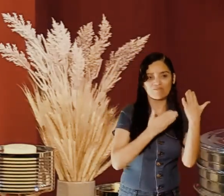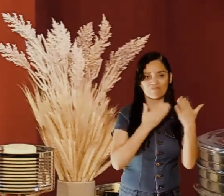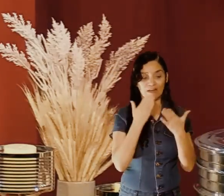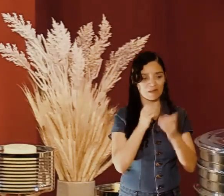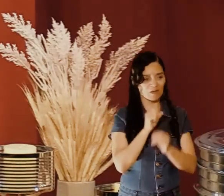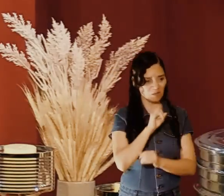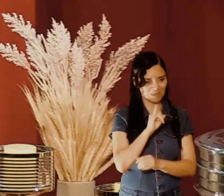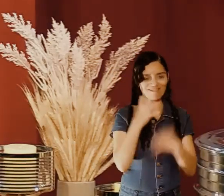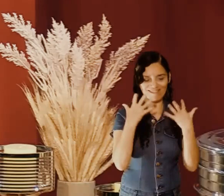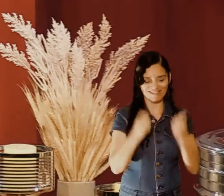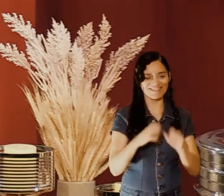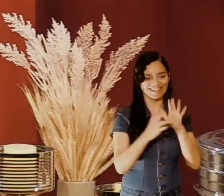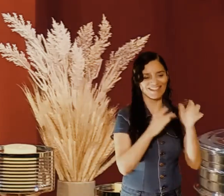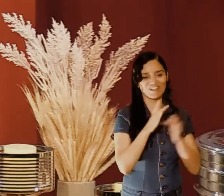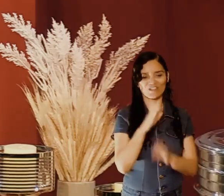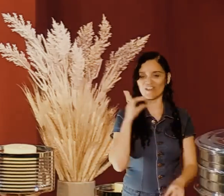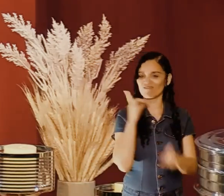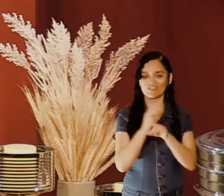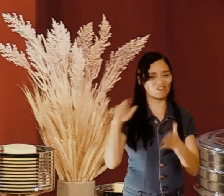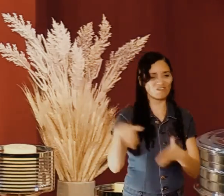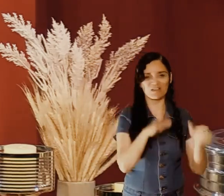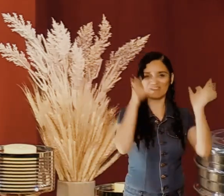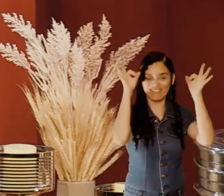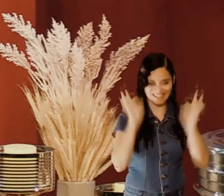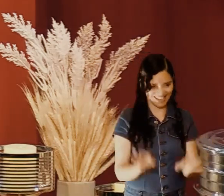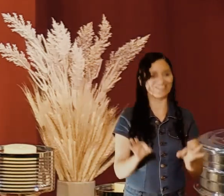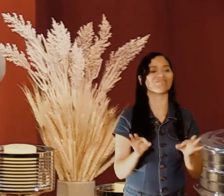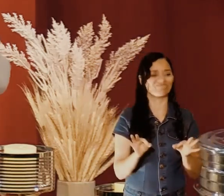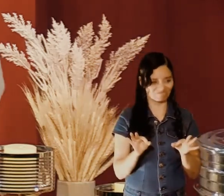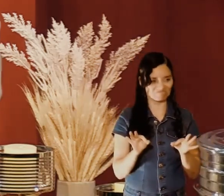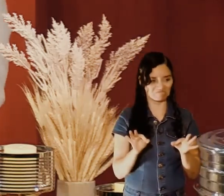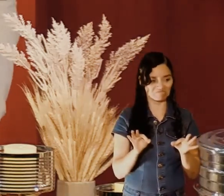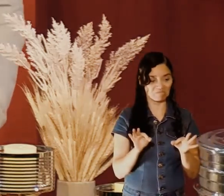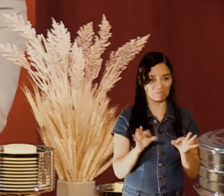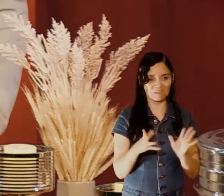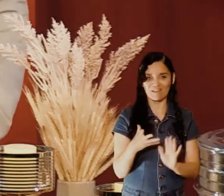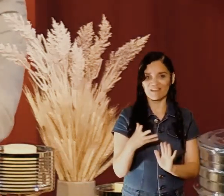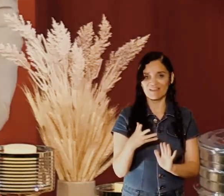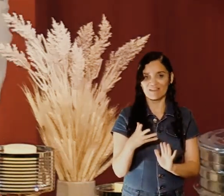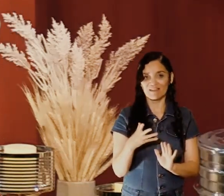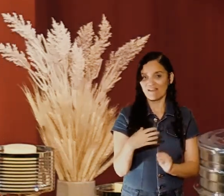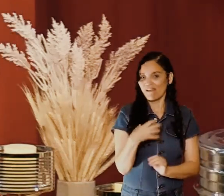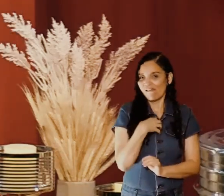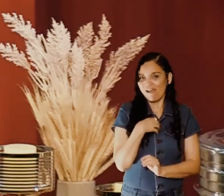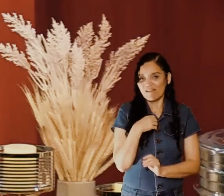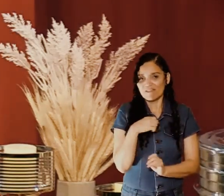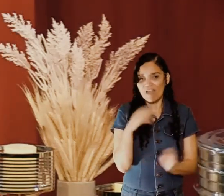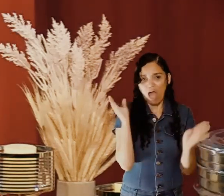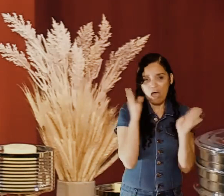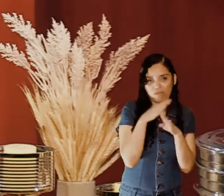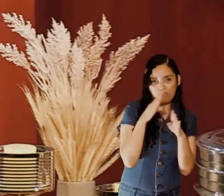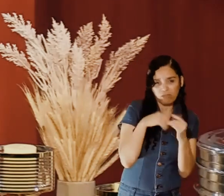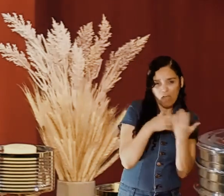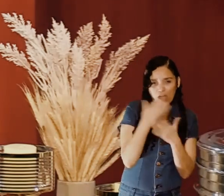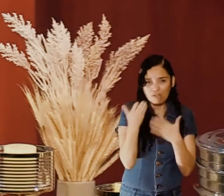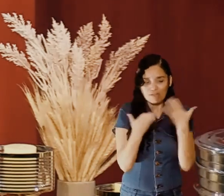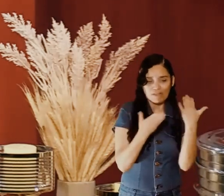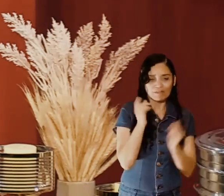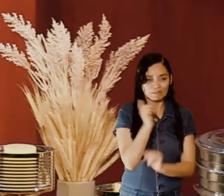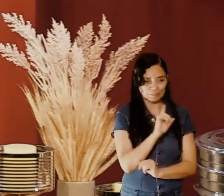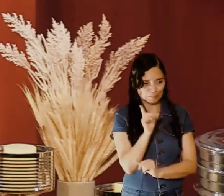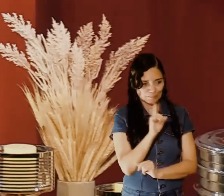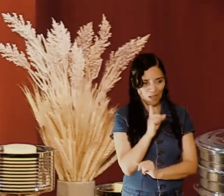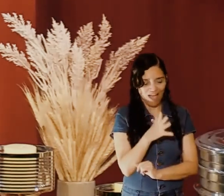a verdade e a vida. Não andará mais perdido, sem direção, uma única direção, o